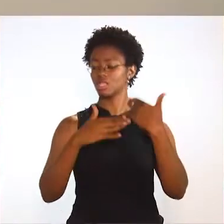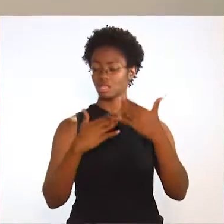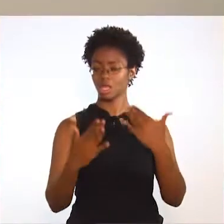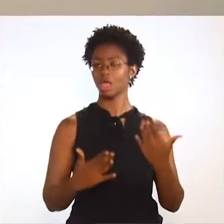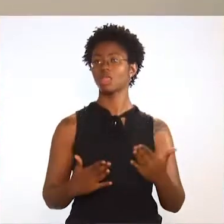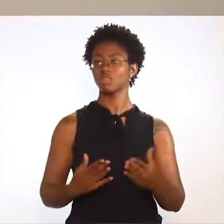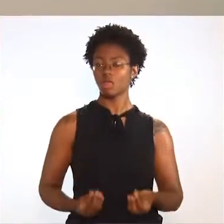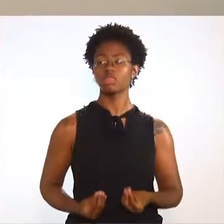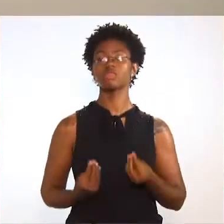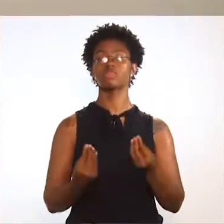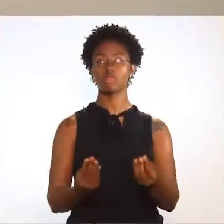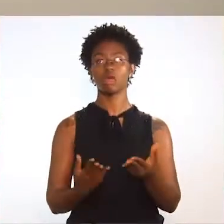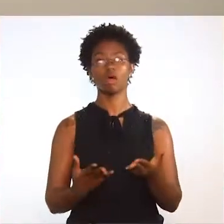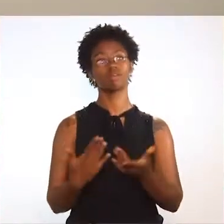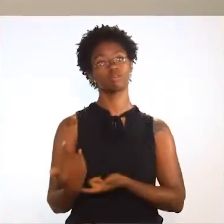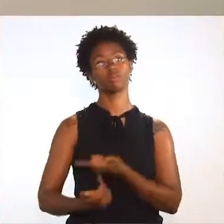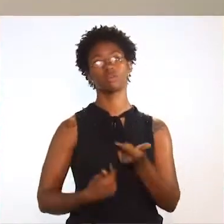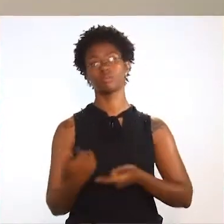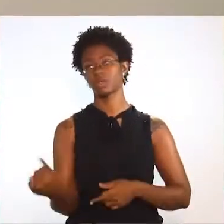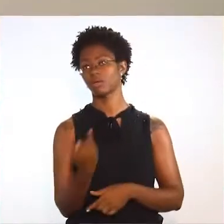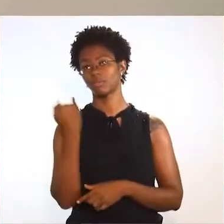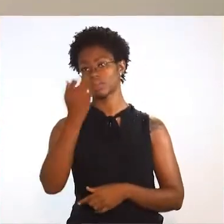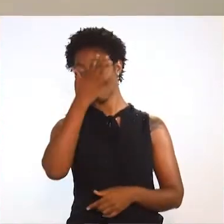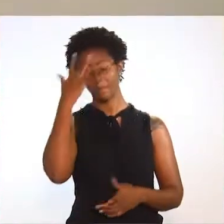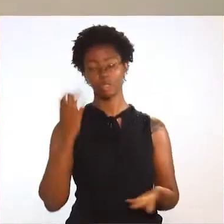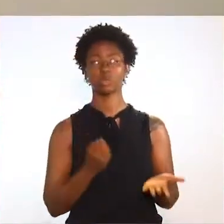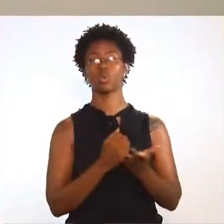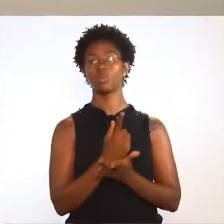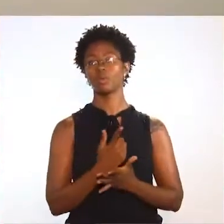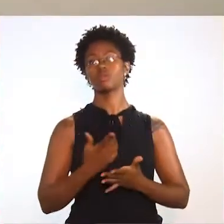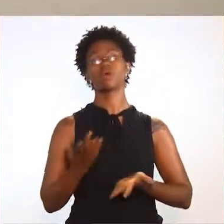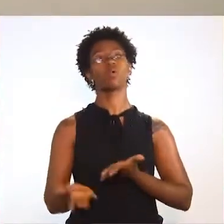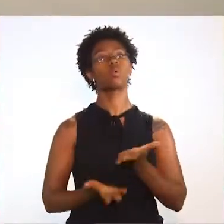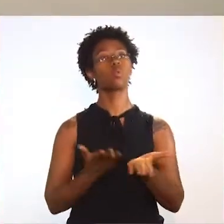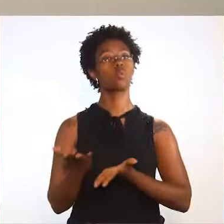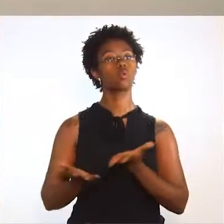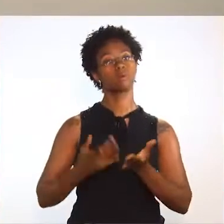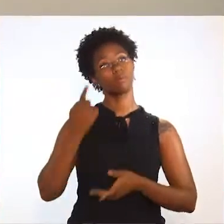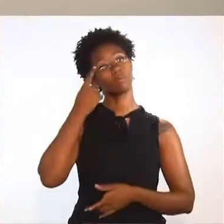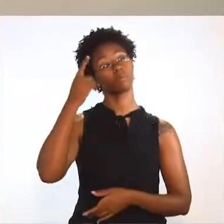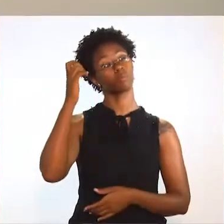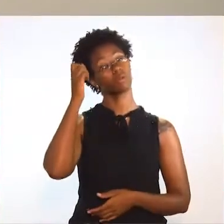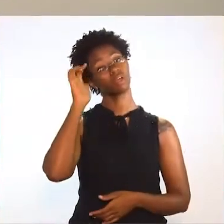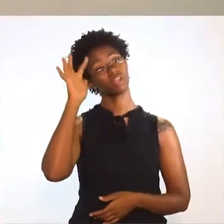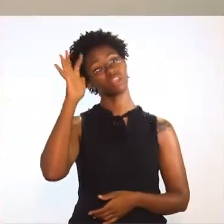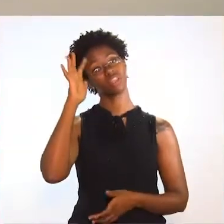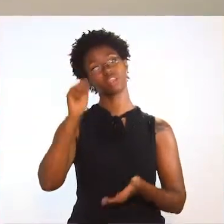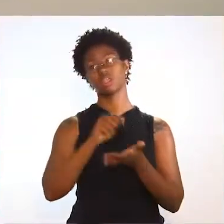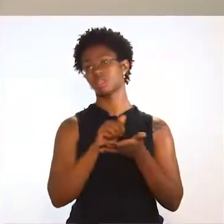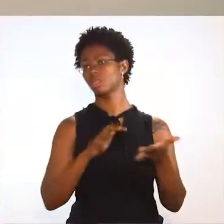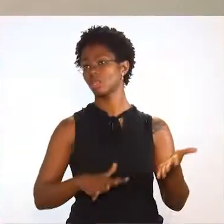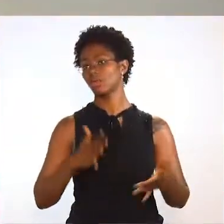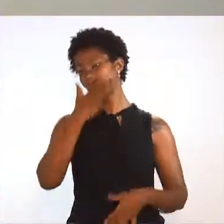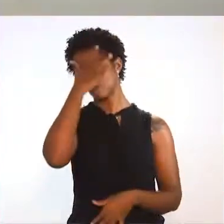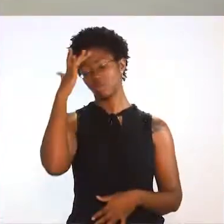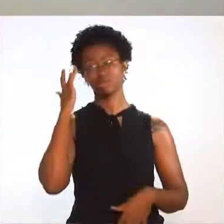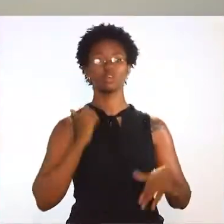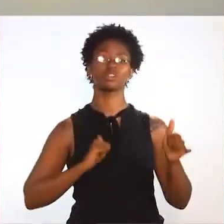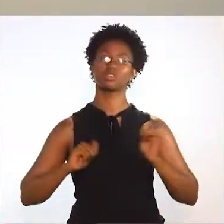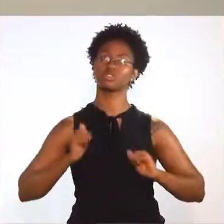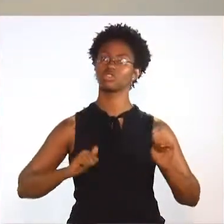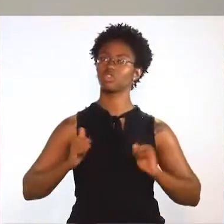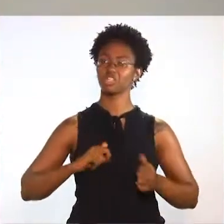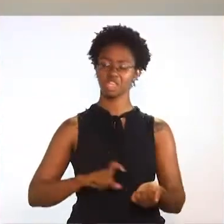serviço que era importante para quem também estava recebendo, né? Que era o cuidado de pensar numa atividade que aquela pessoa que estava ansiosa, estressada